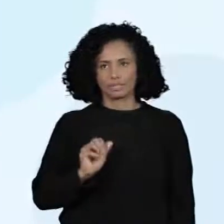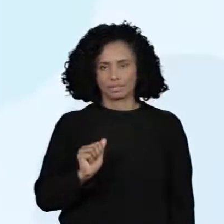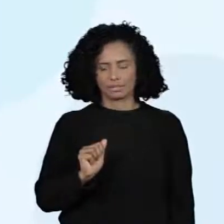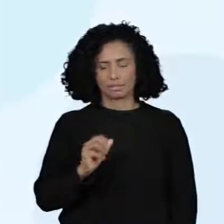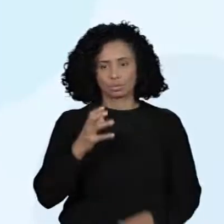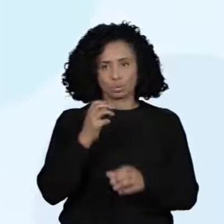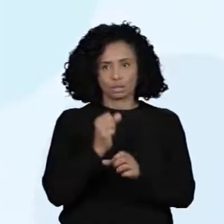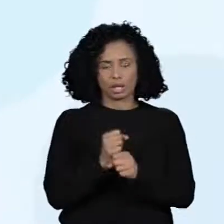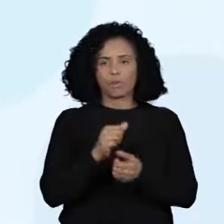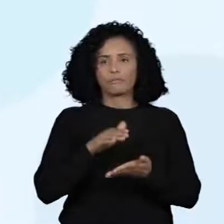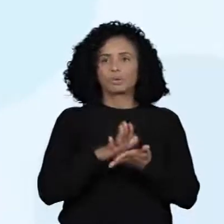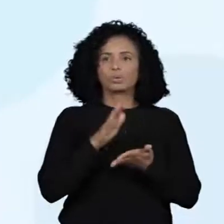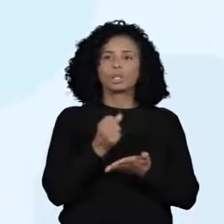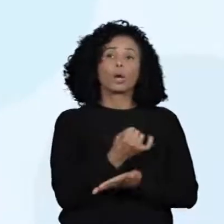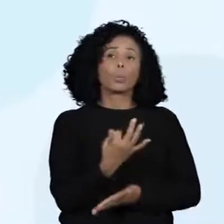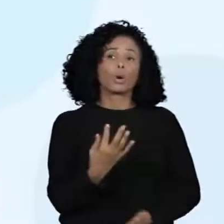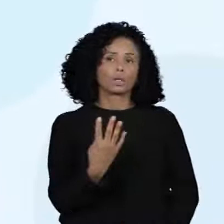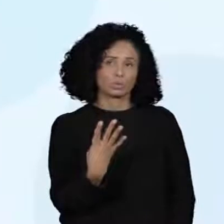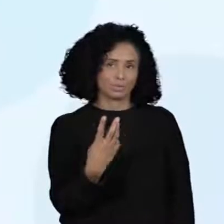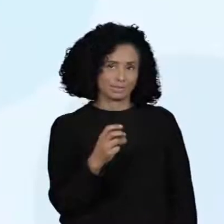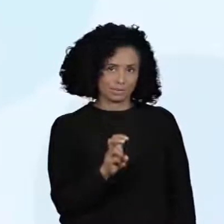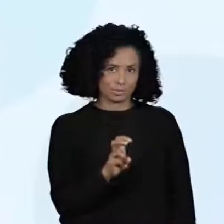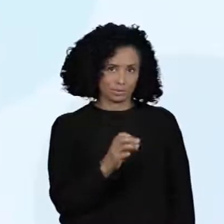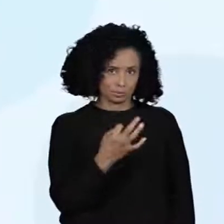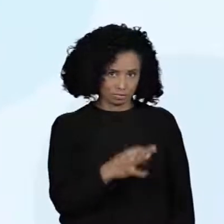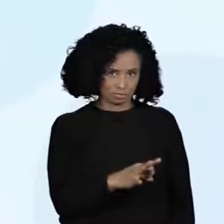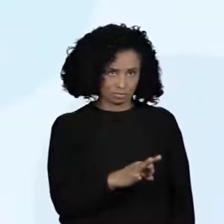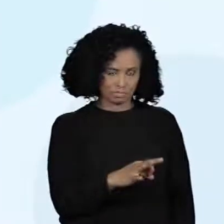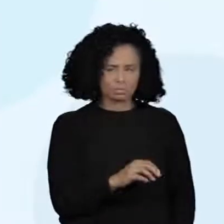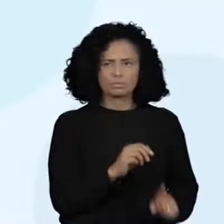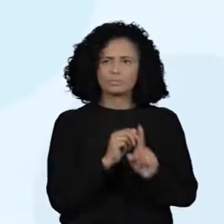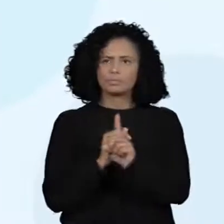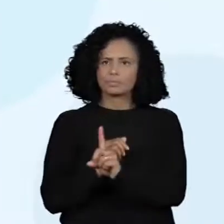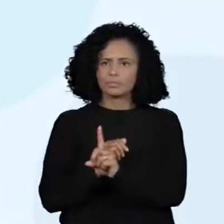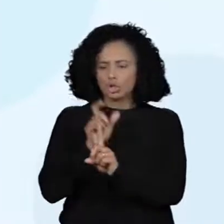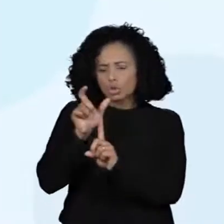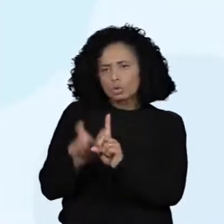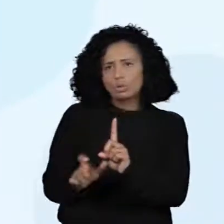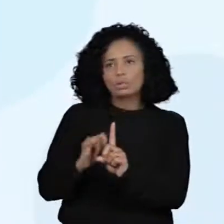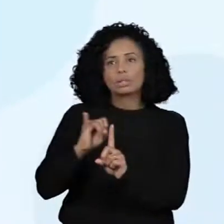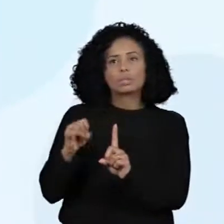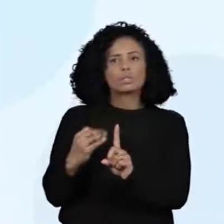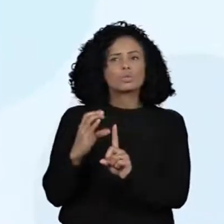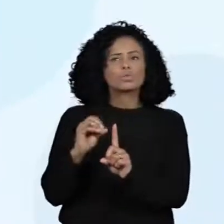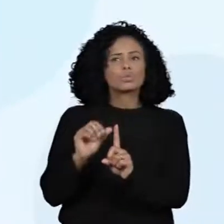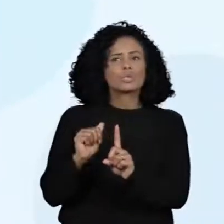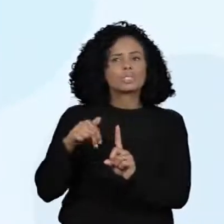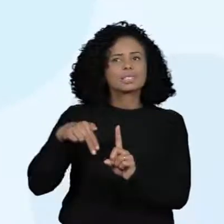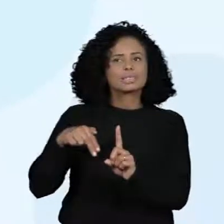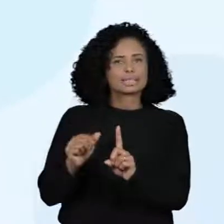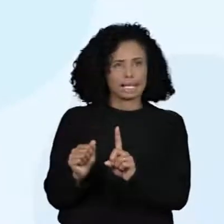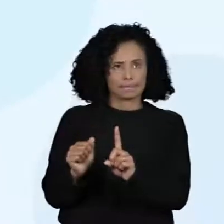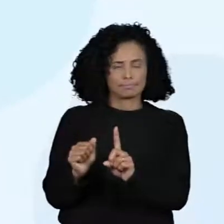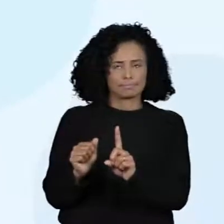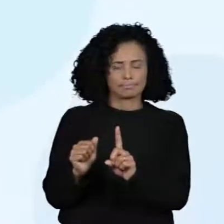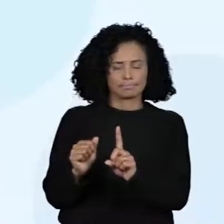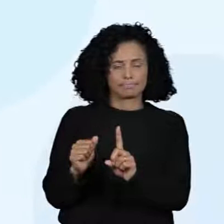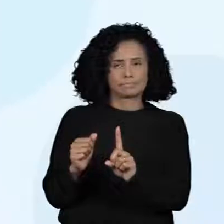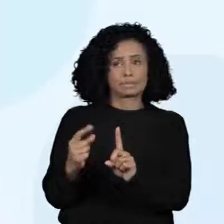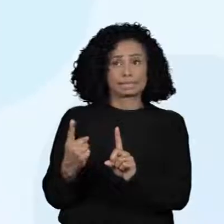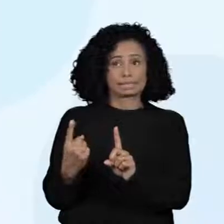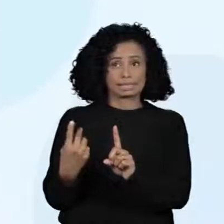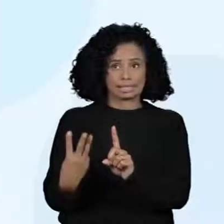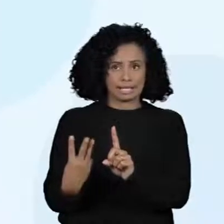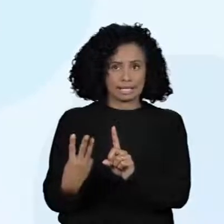tem 13 a menos, podemos fazer aqui uma subtração, não é? Isso. Vamos tirar